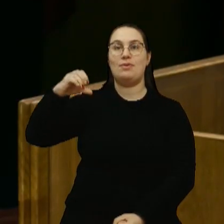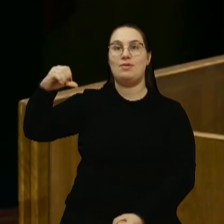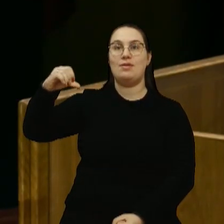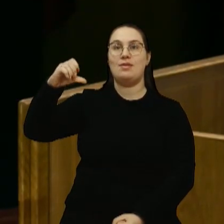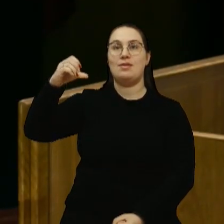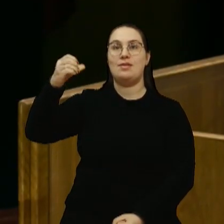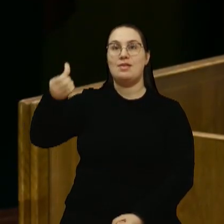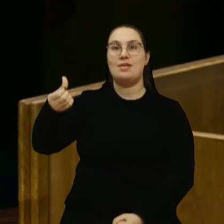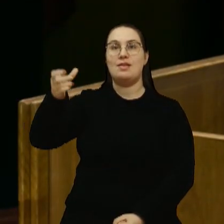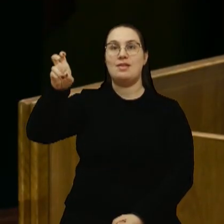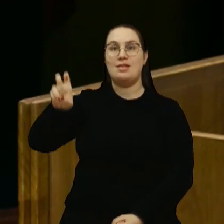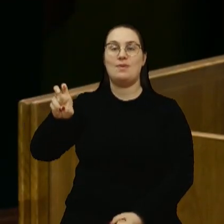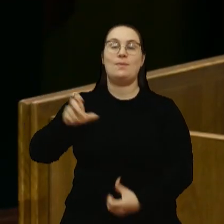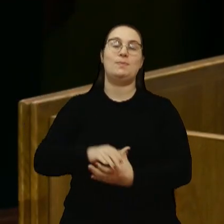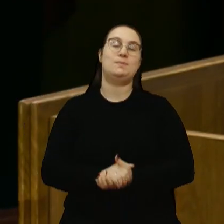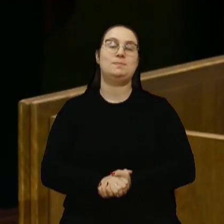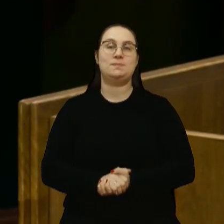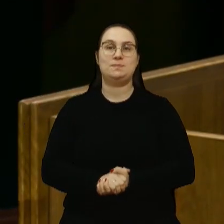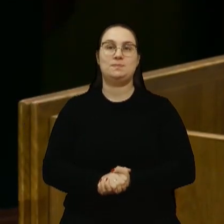1965.